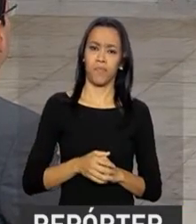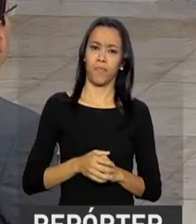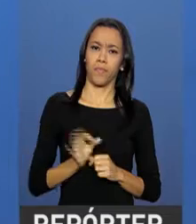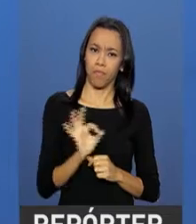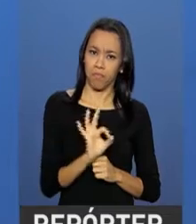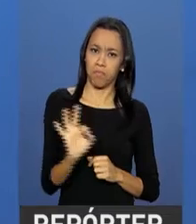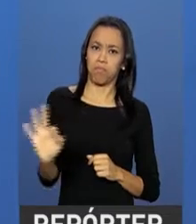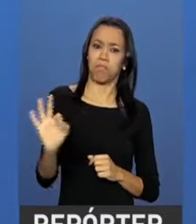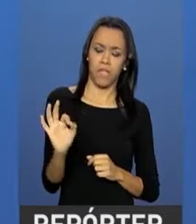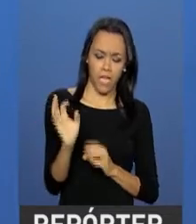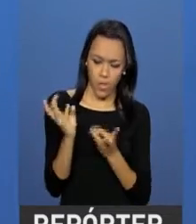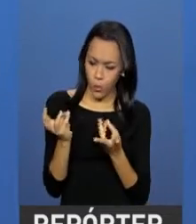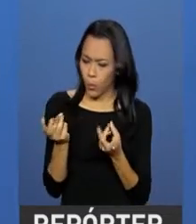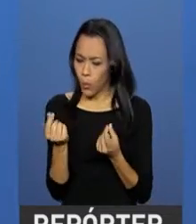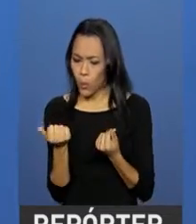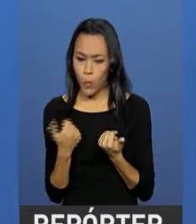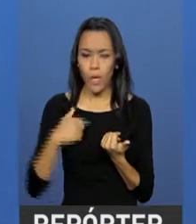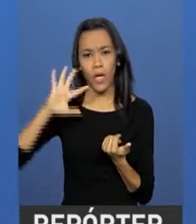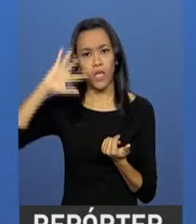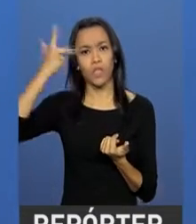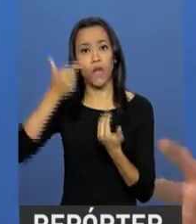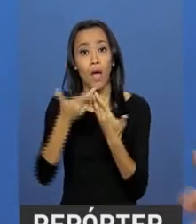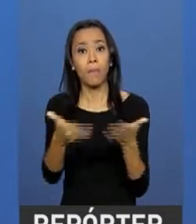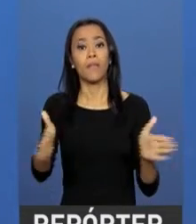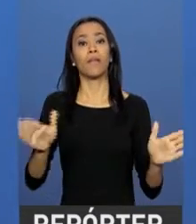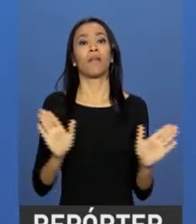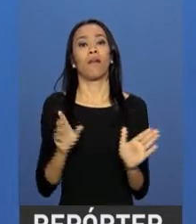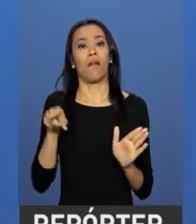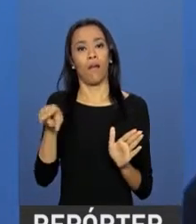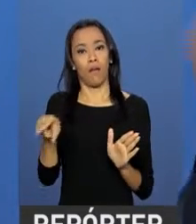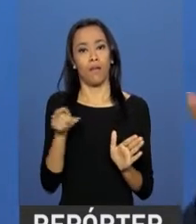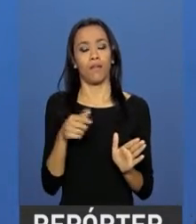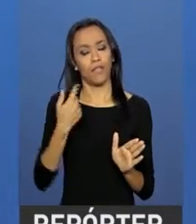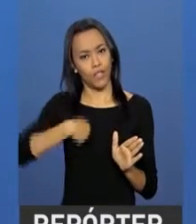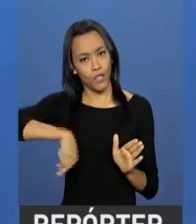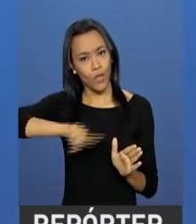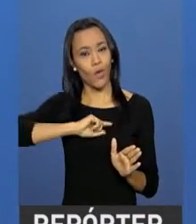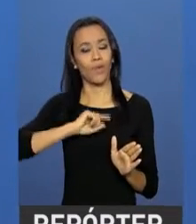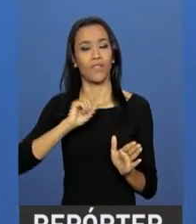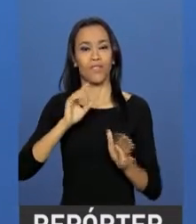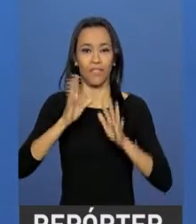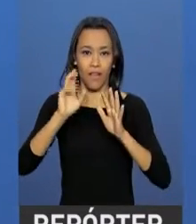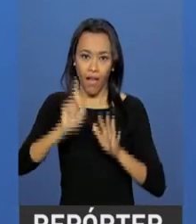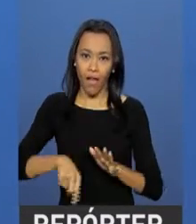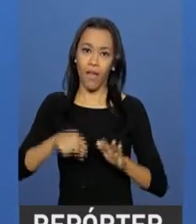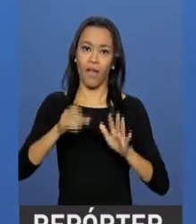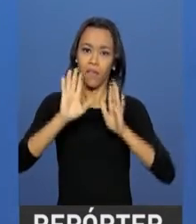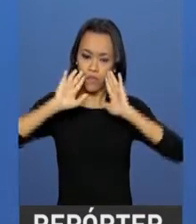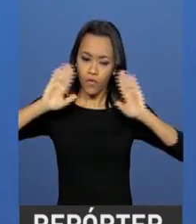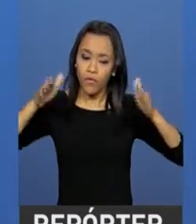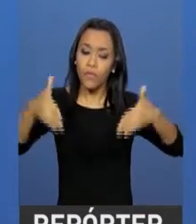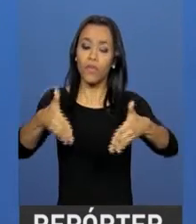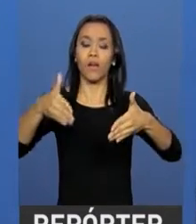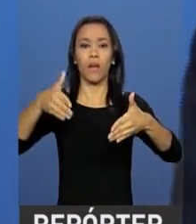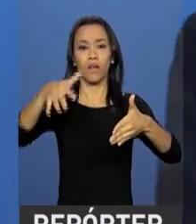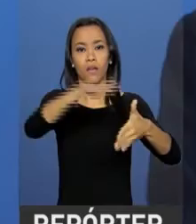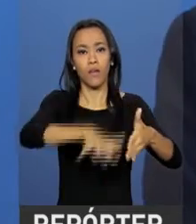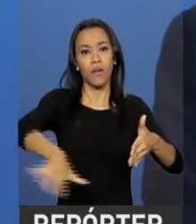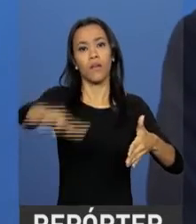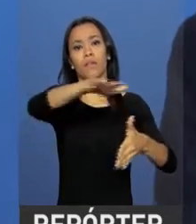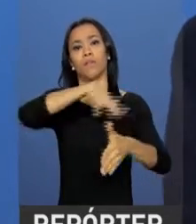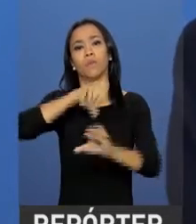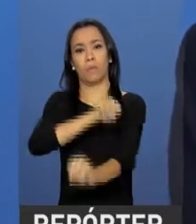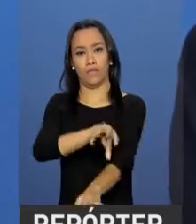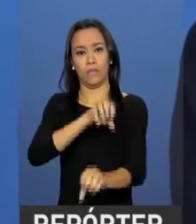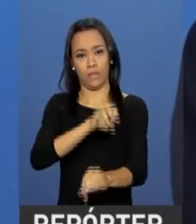fórmula encontrada que amplia a ideia de que nós estamos voltados para privilegiar a